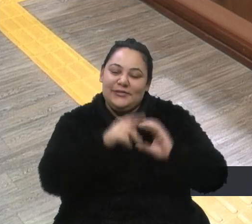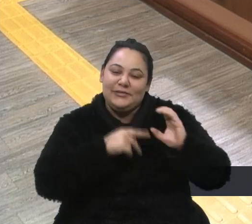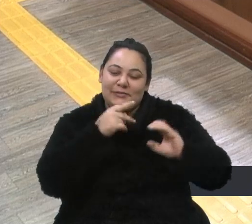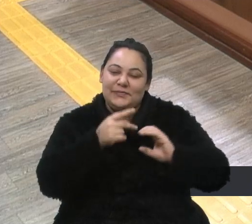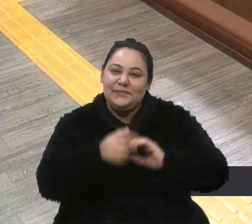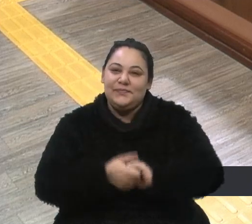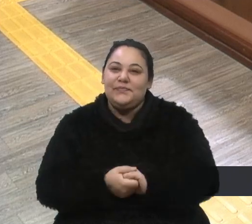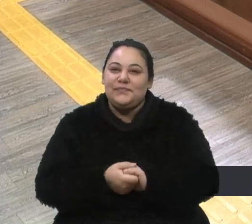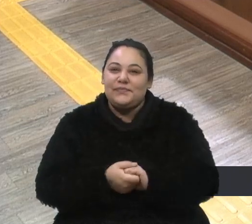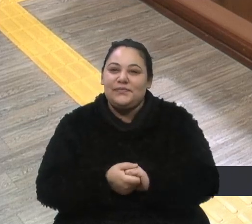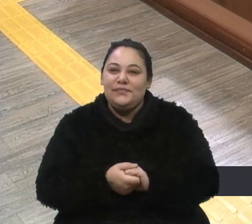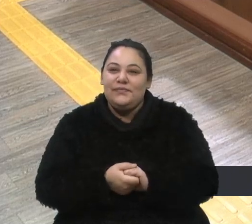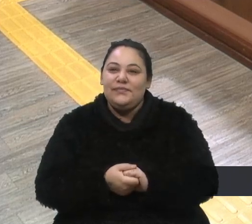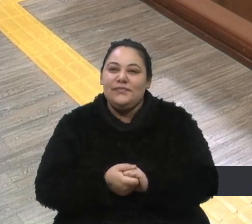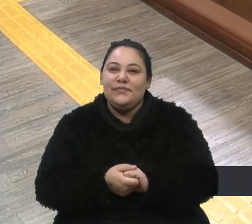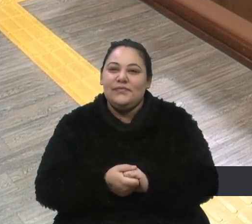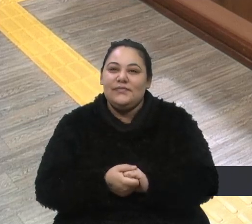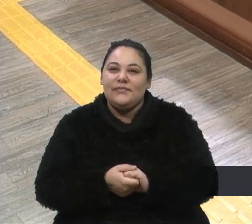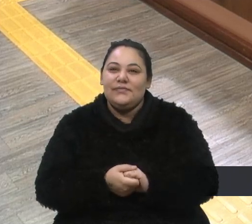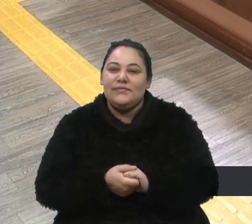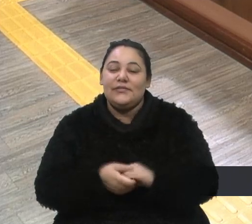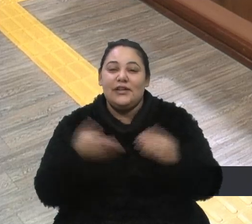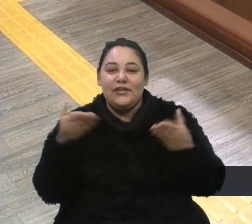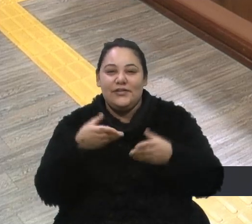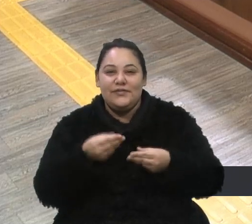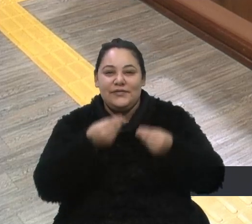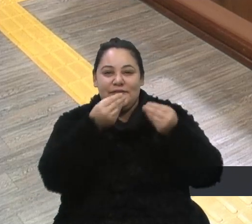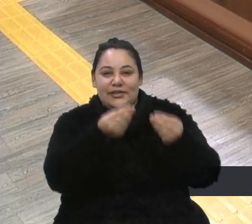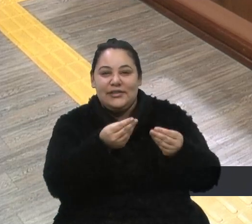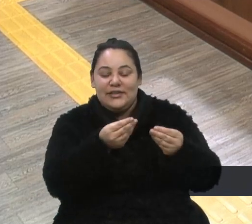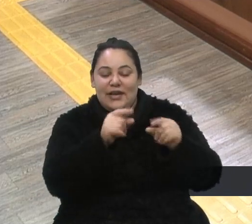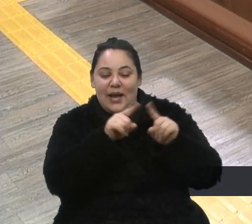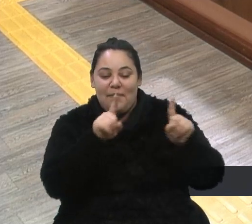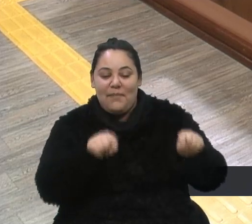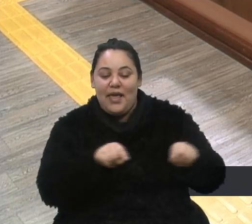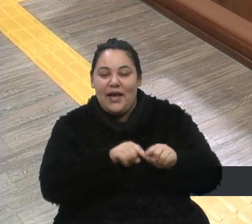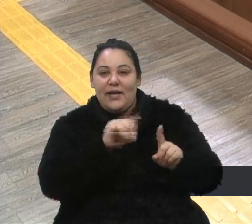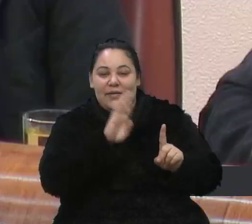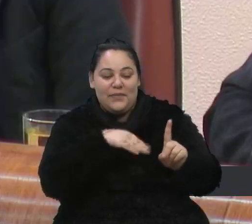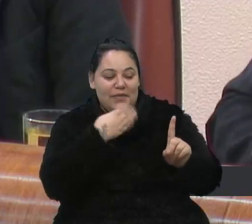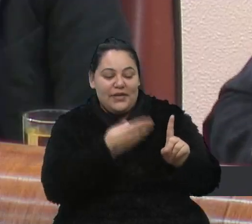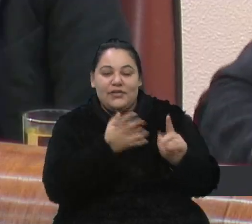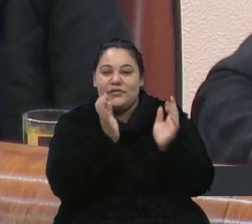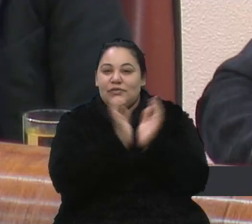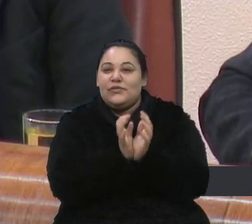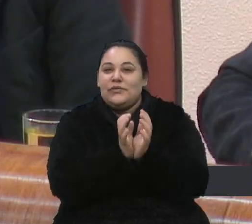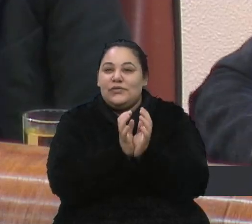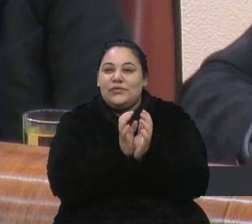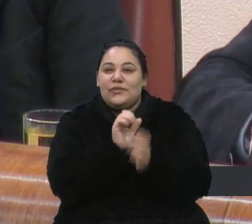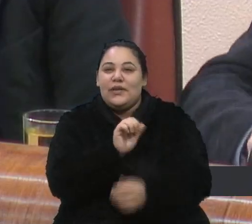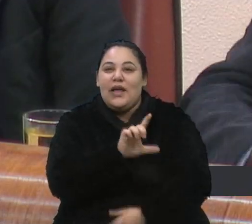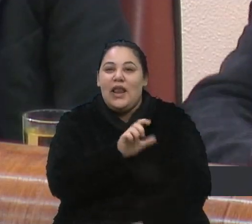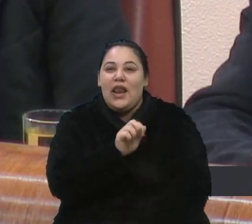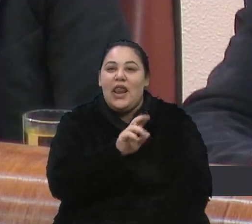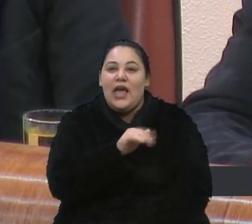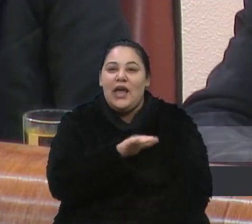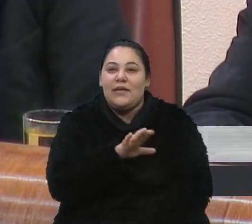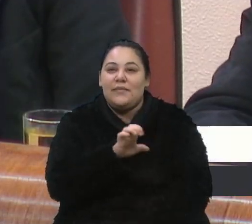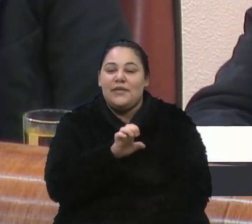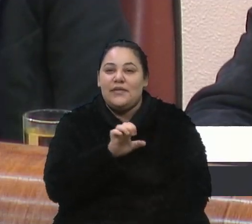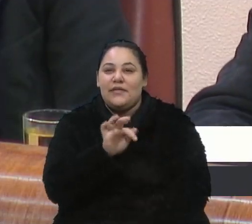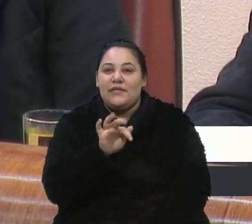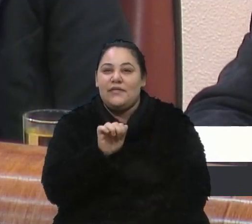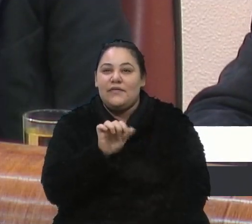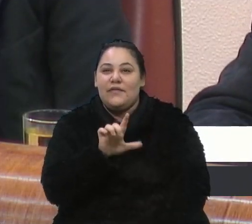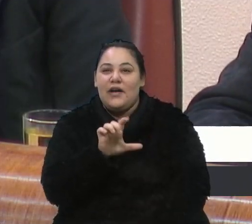então, faremos a entrega da placa de homenagem ao Grupo Alarme Falso, que está representado